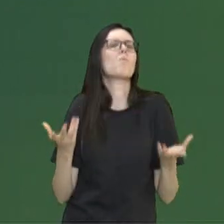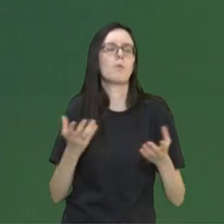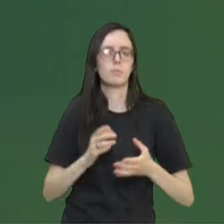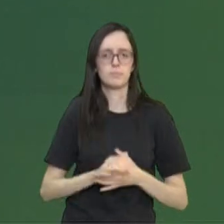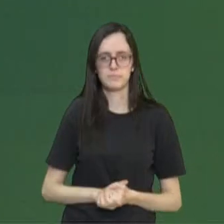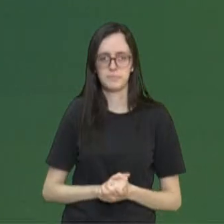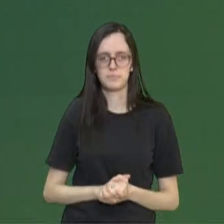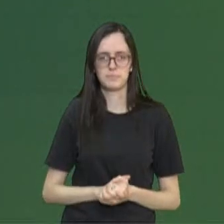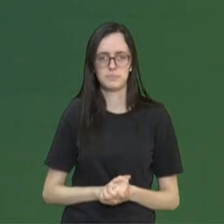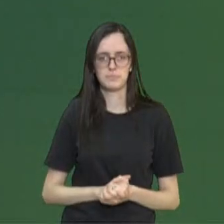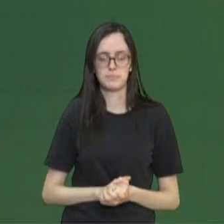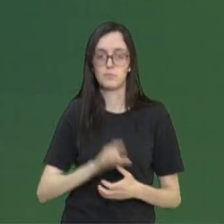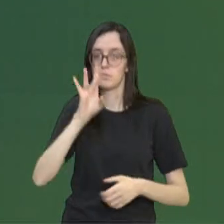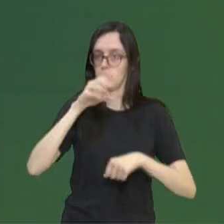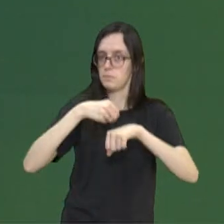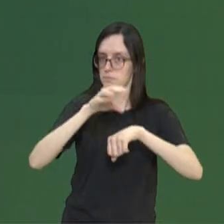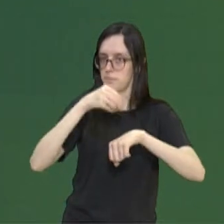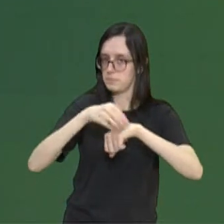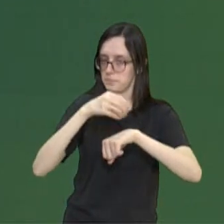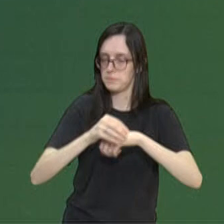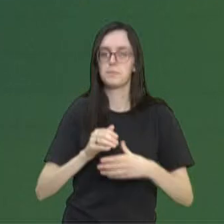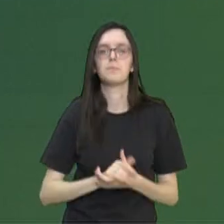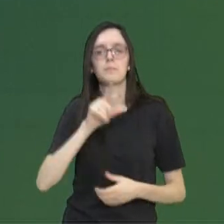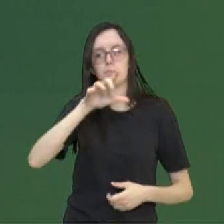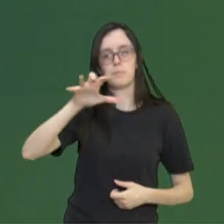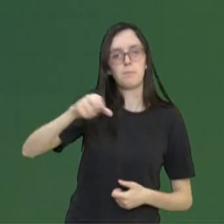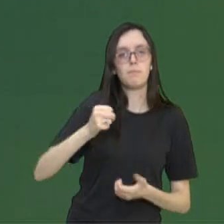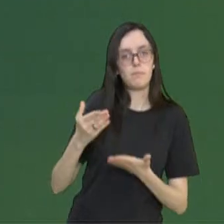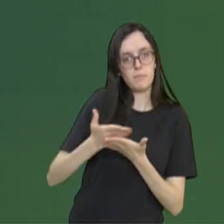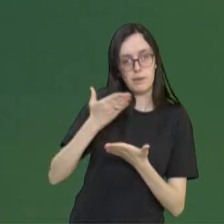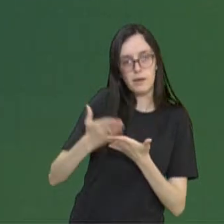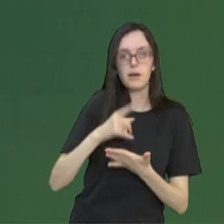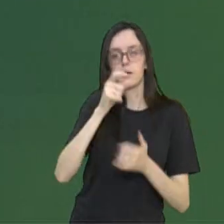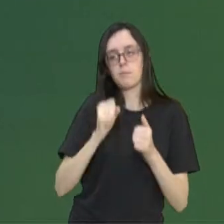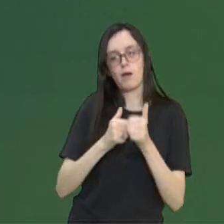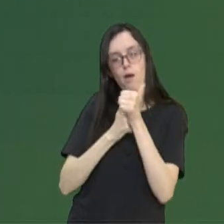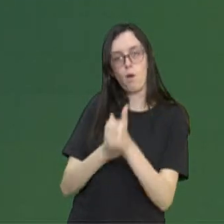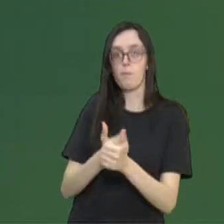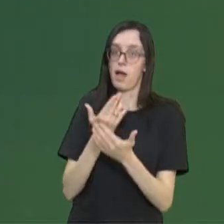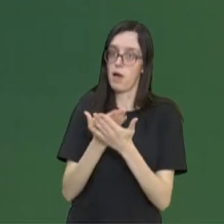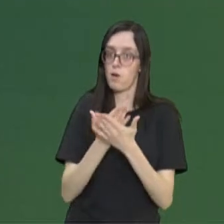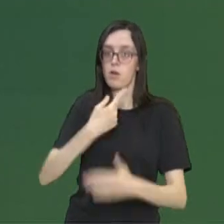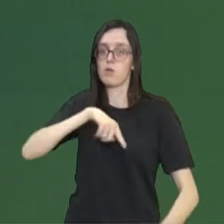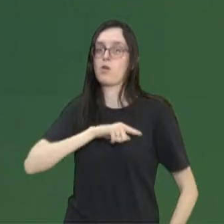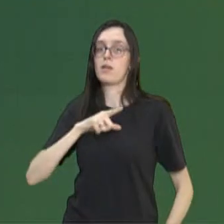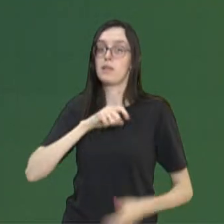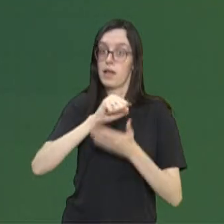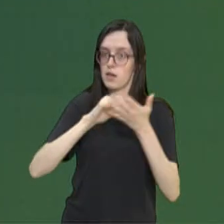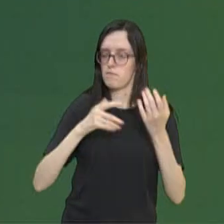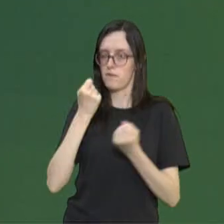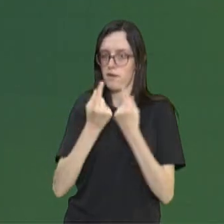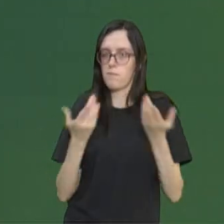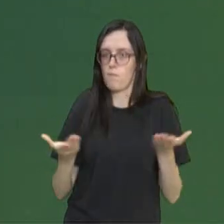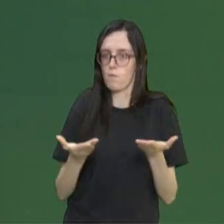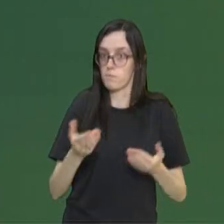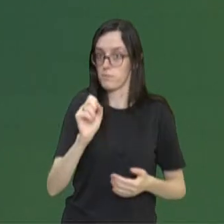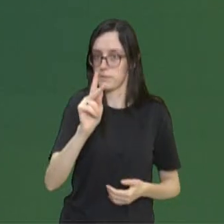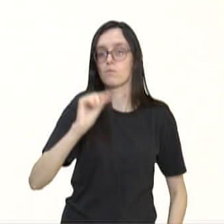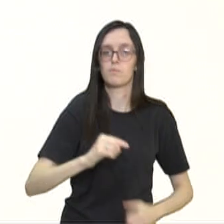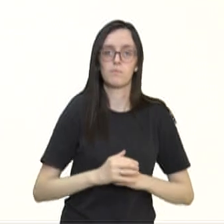certo? Só um recadinho, peguem o caderno de vocês e acompanhem a aula, porque teremos algumas atividades hoje,